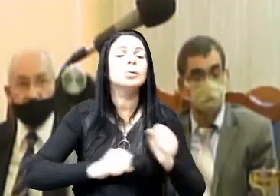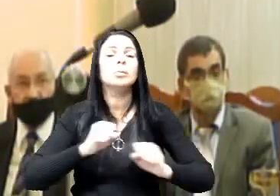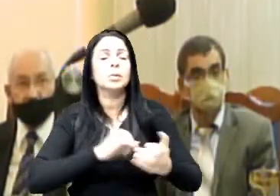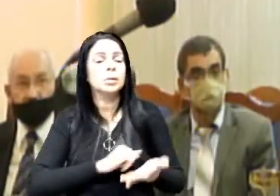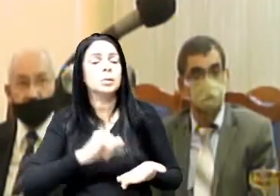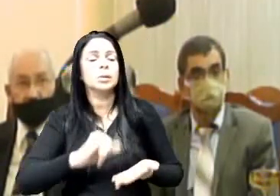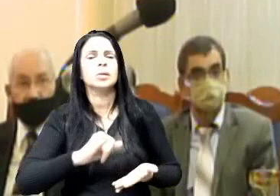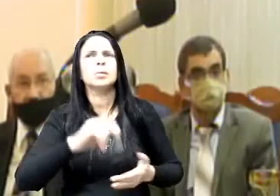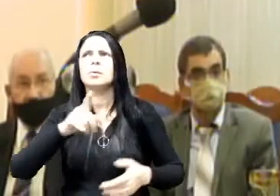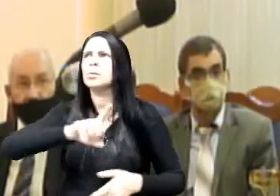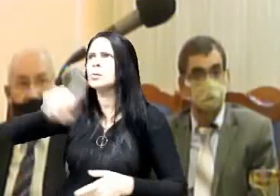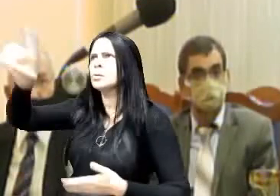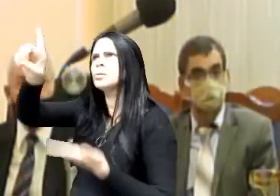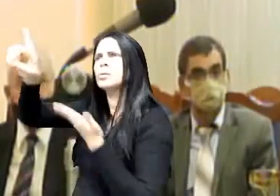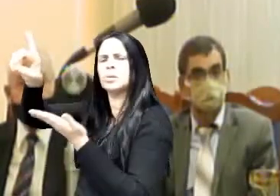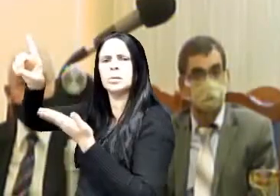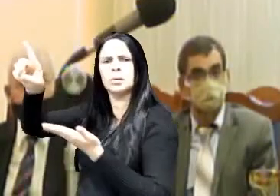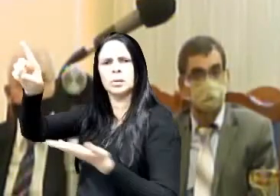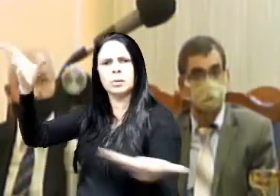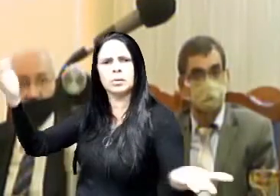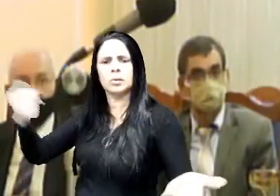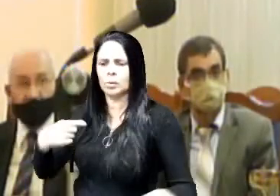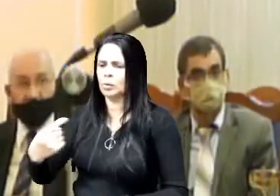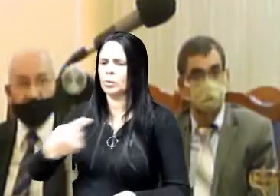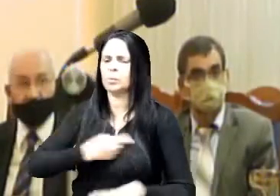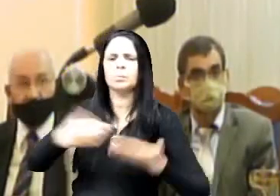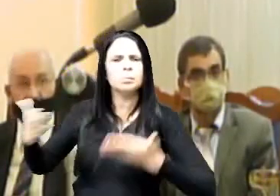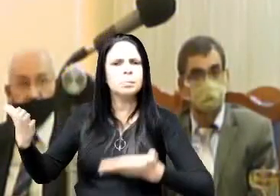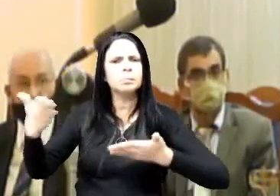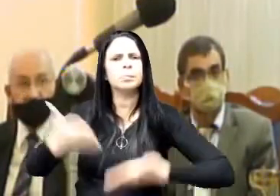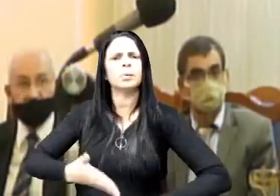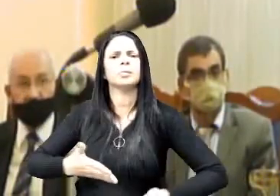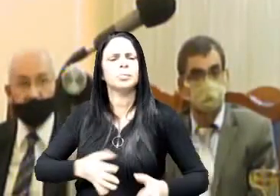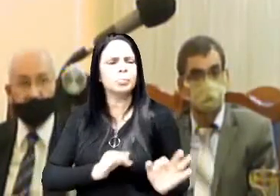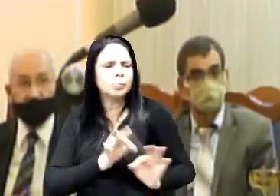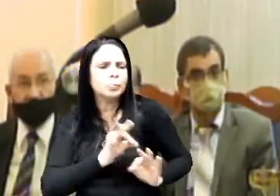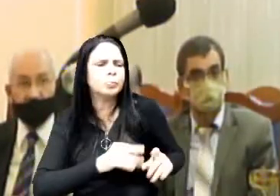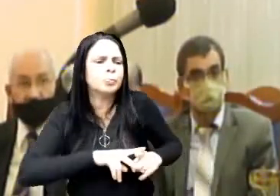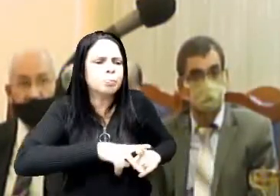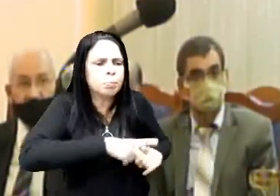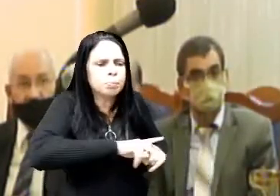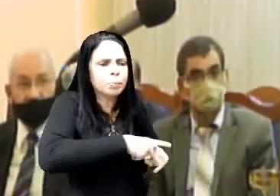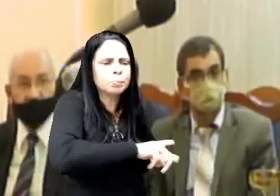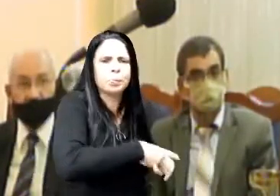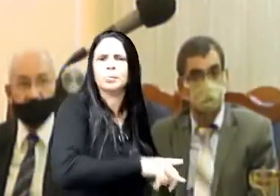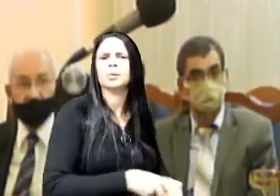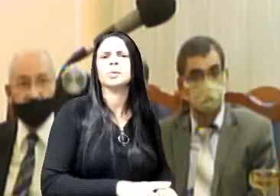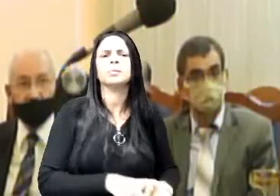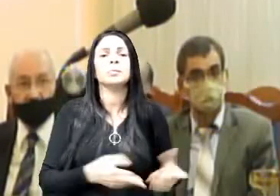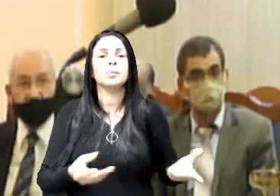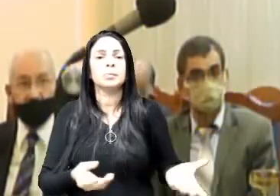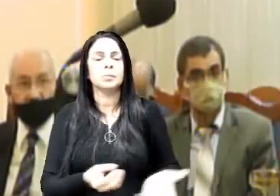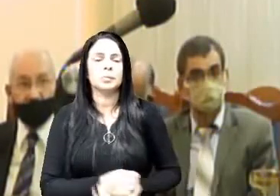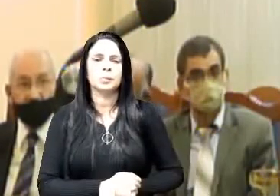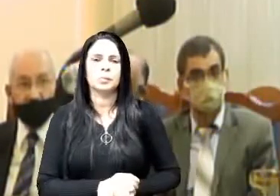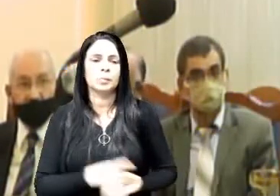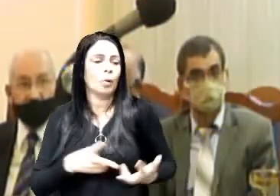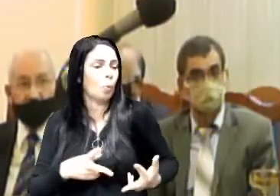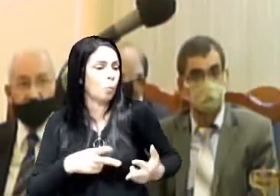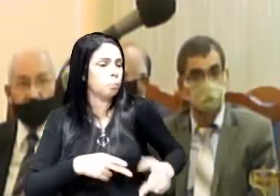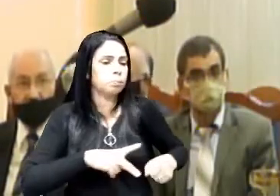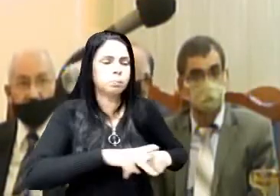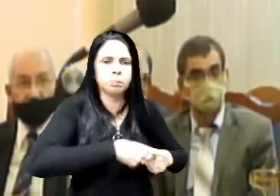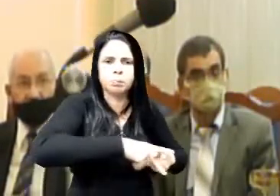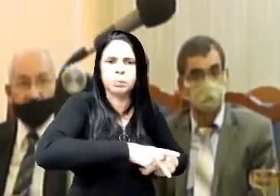Deus, nos provaste, nos afinaste, como se afina